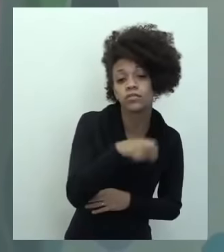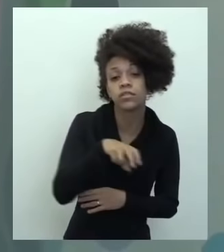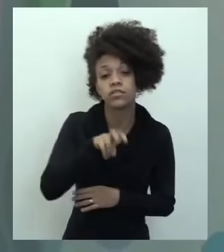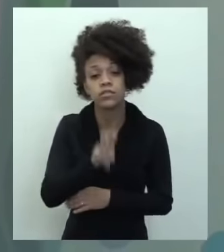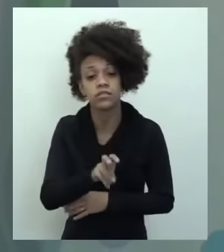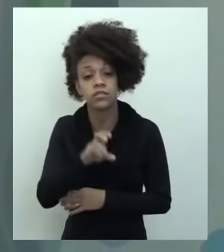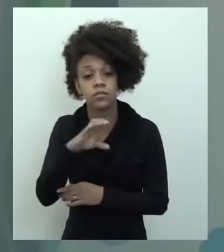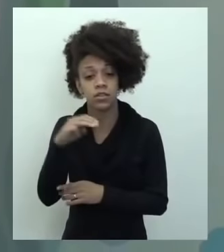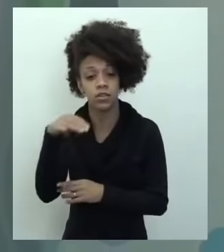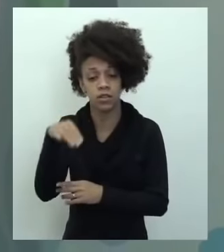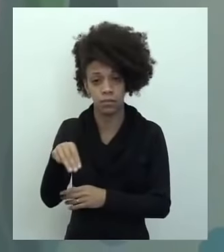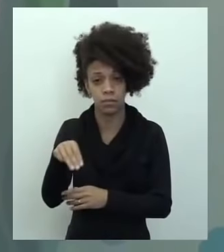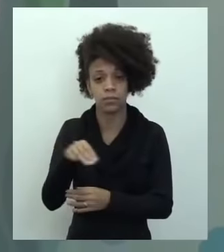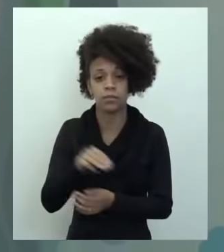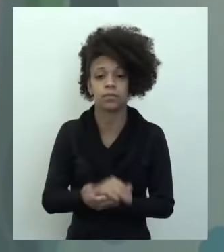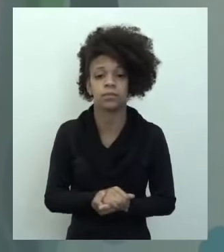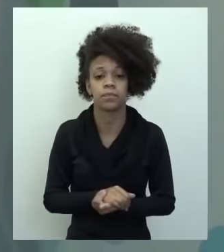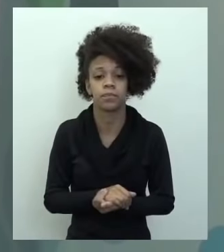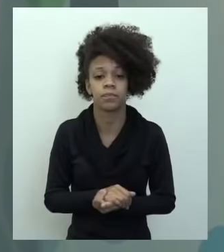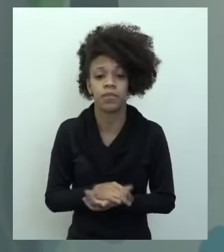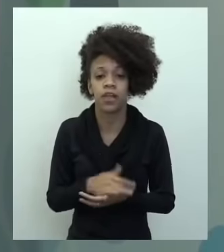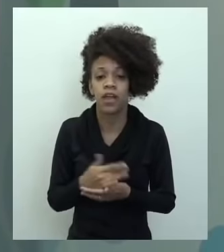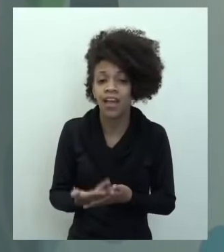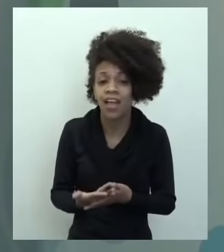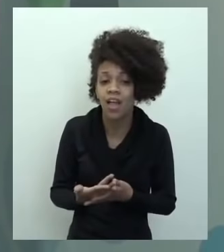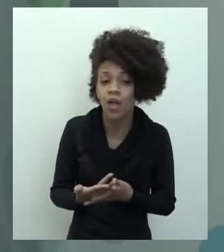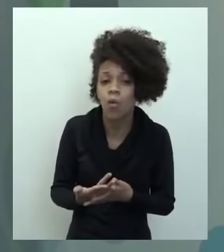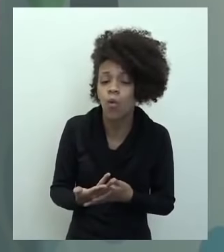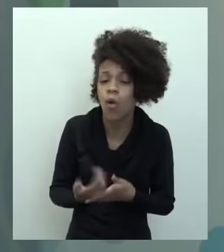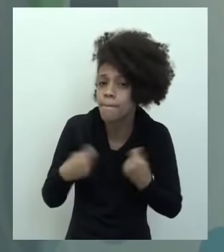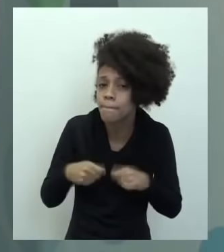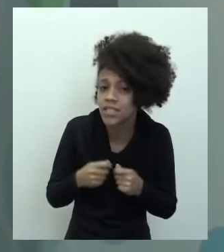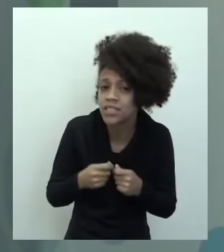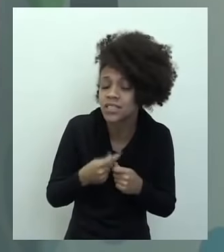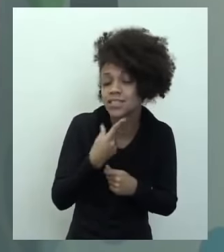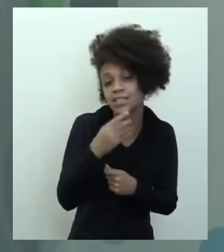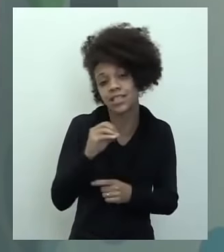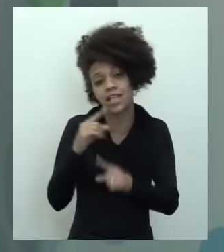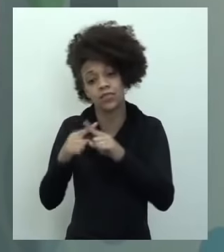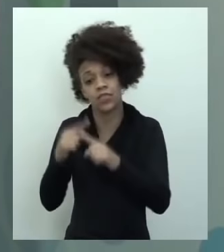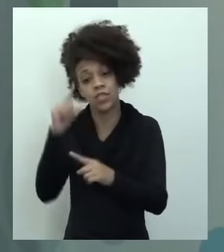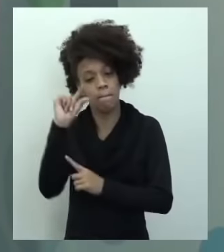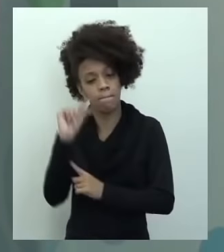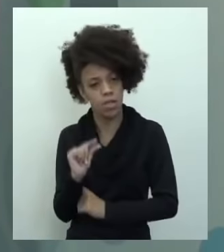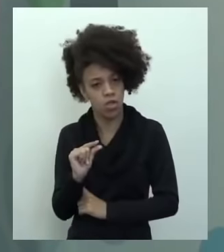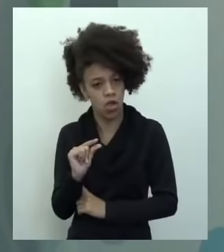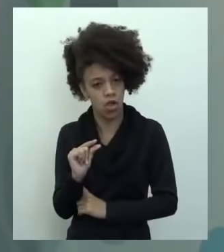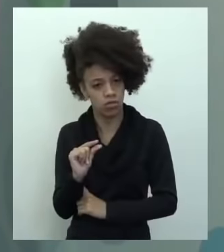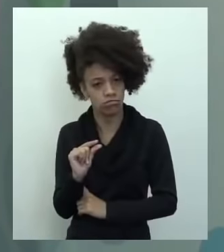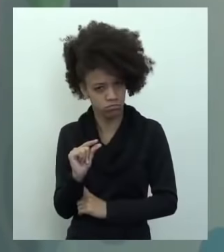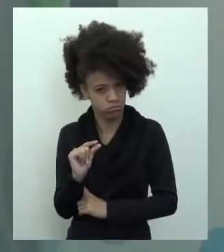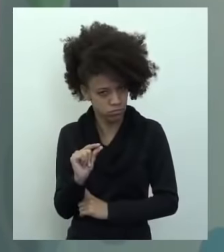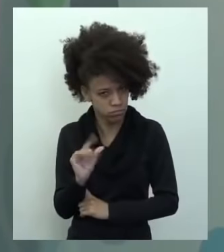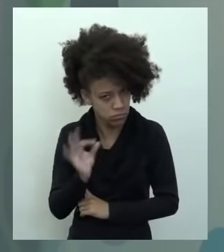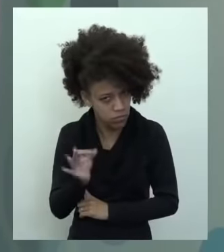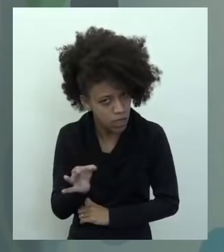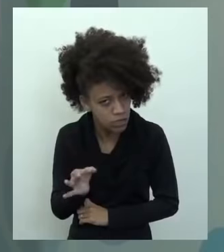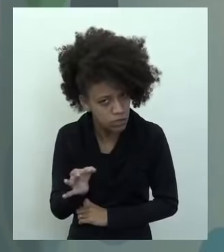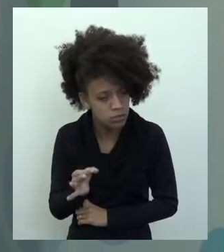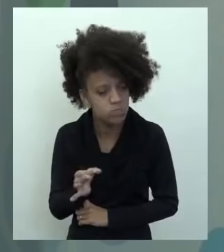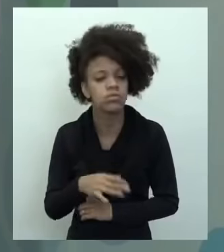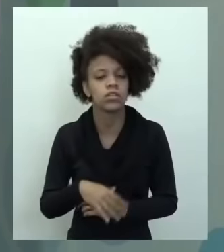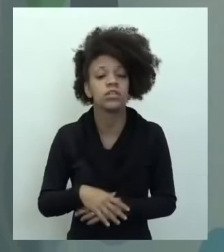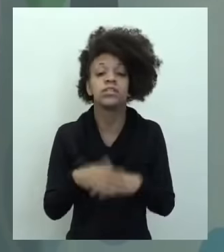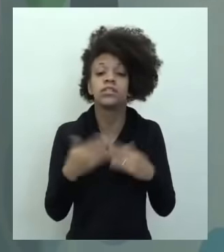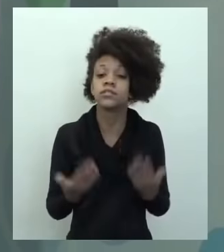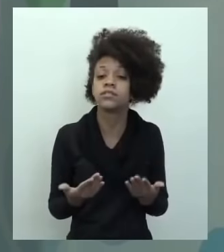85 centímetros. Eu não estou reduzindo ela em 10 vezes, ou seja, eu estou diminuindo ela em 10 vezes, então